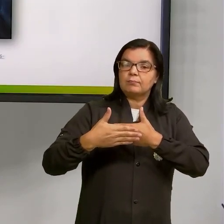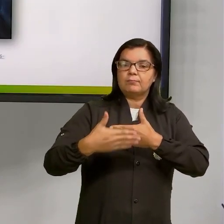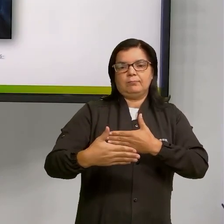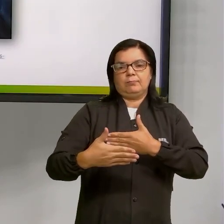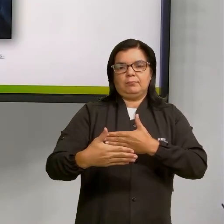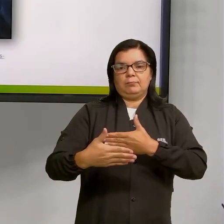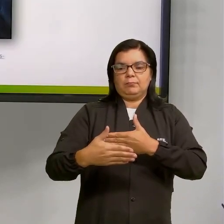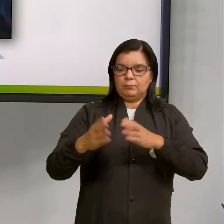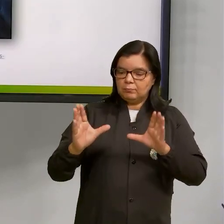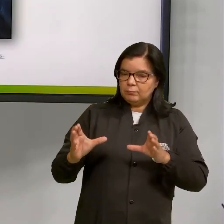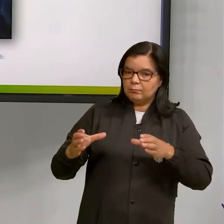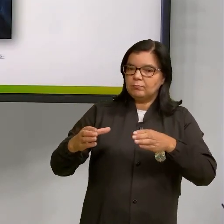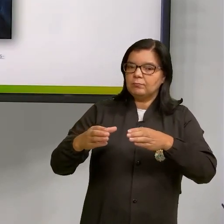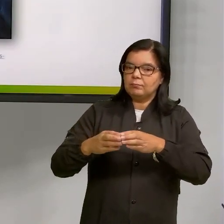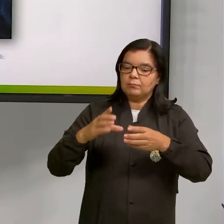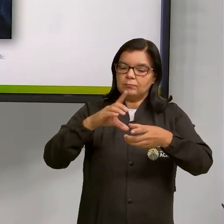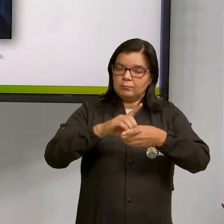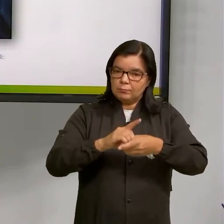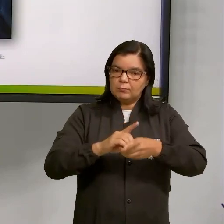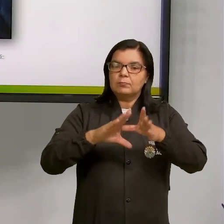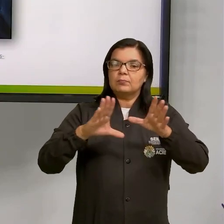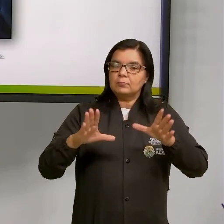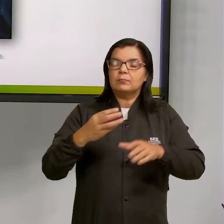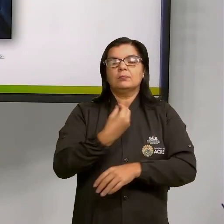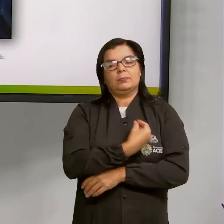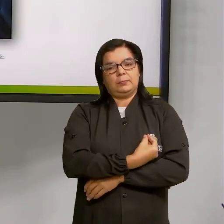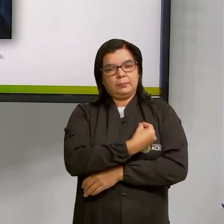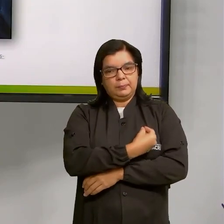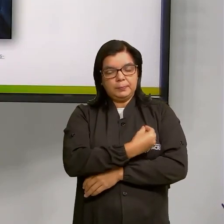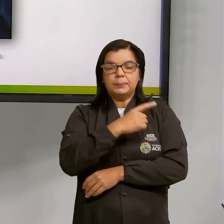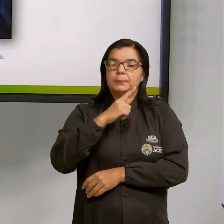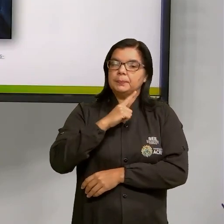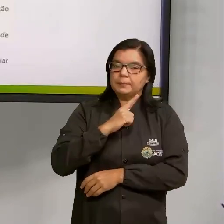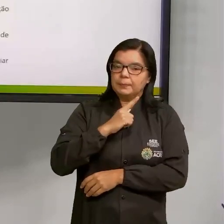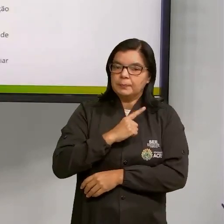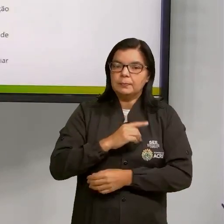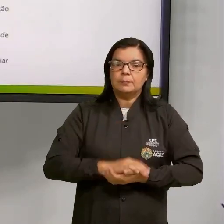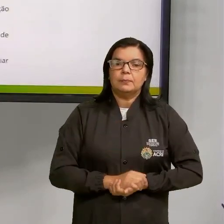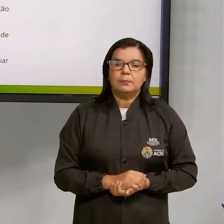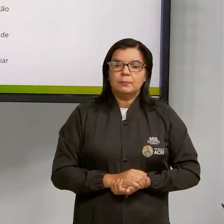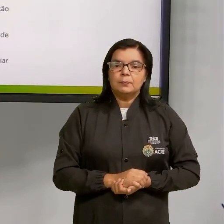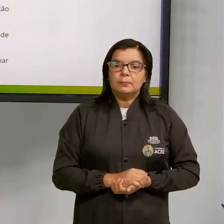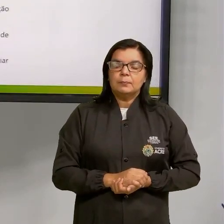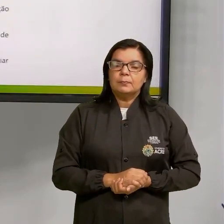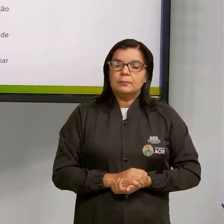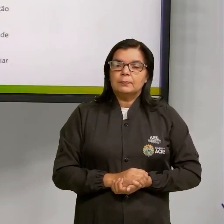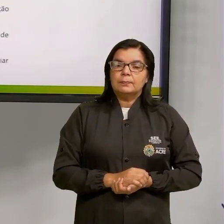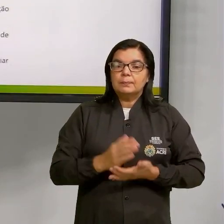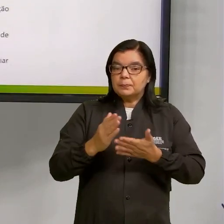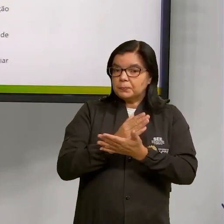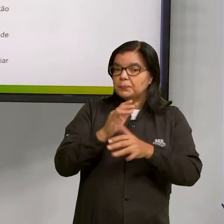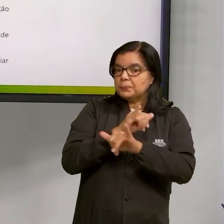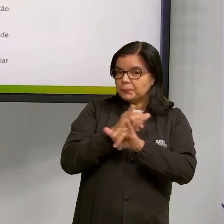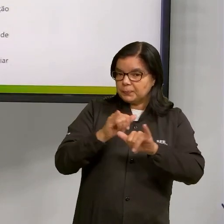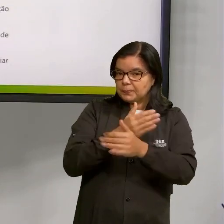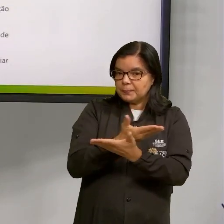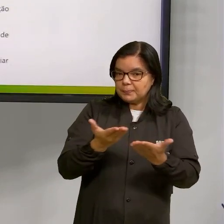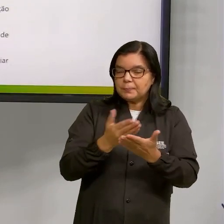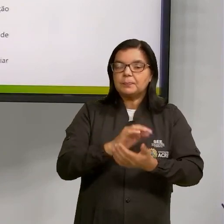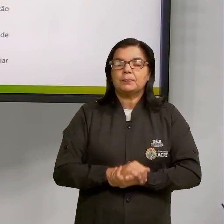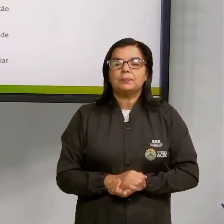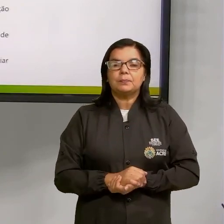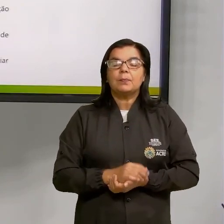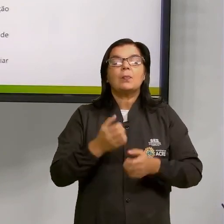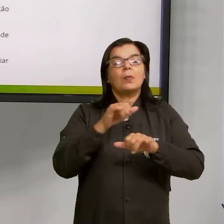essa conjuntura democrática que hoje nós estamos inseridos. Vamos avançar com mais algumas informações.